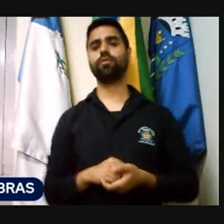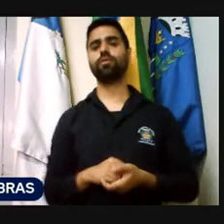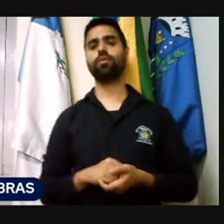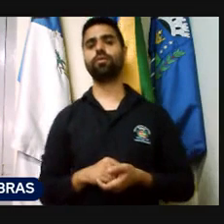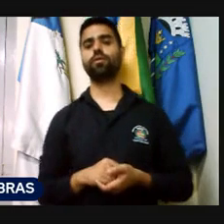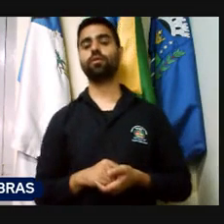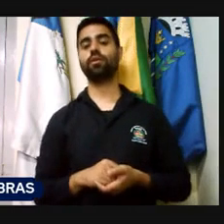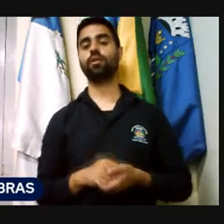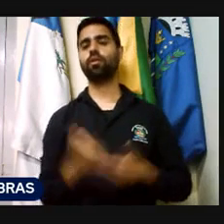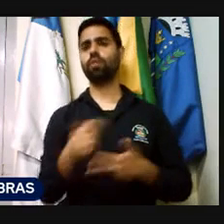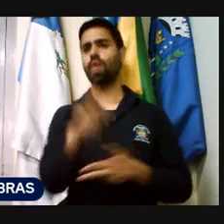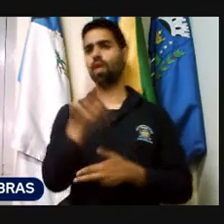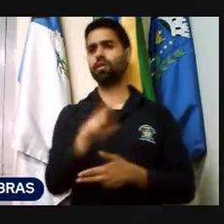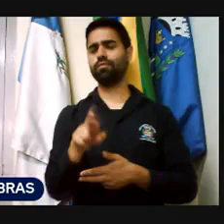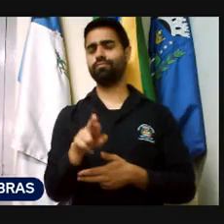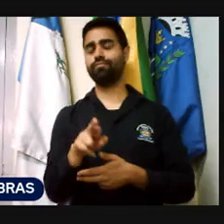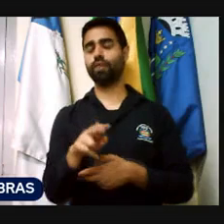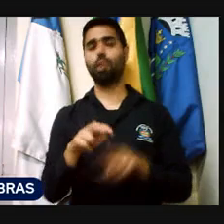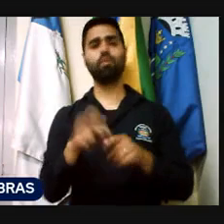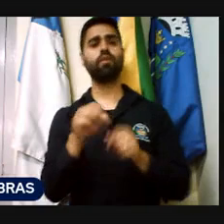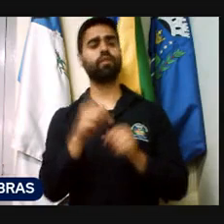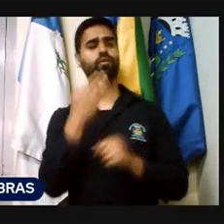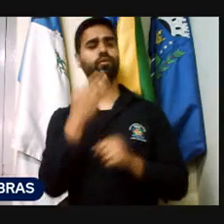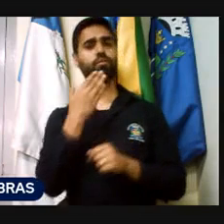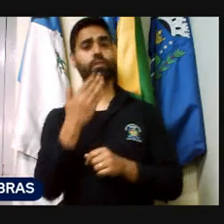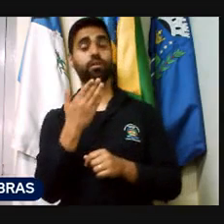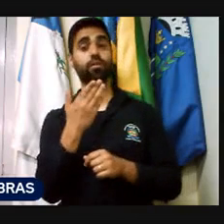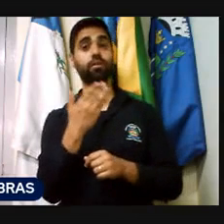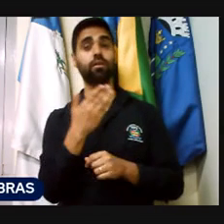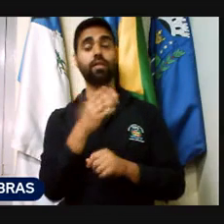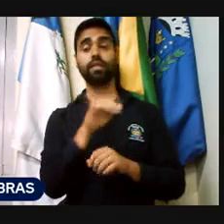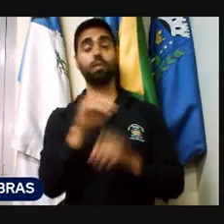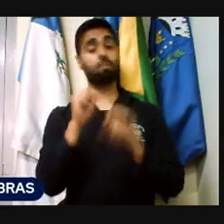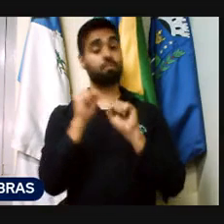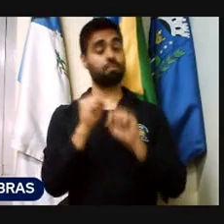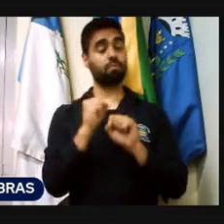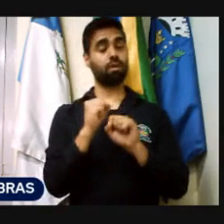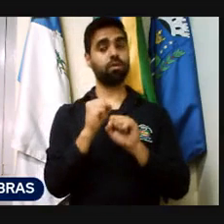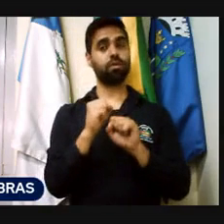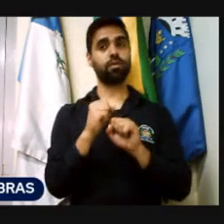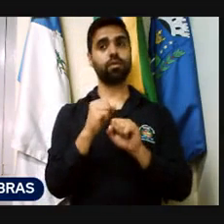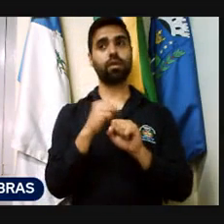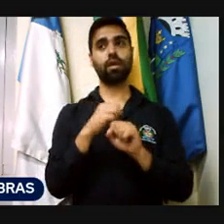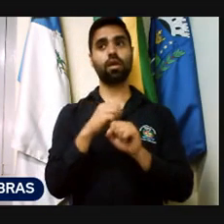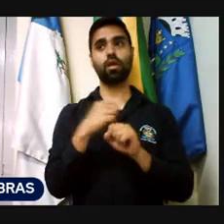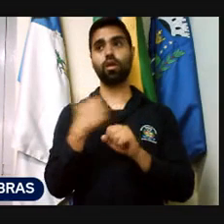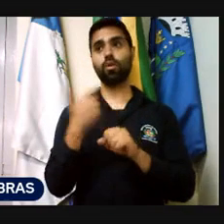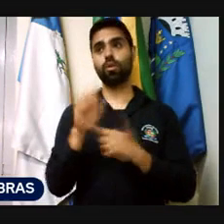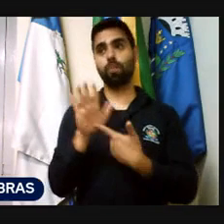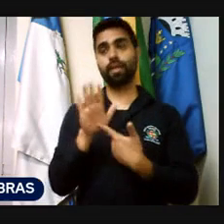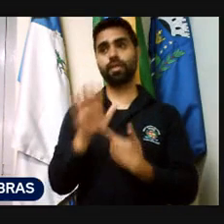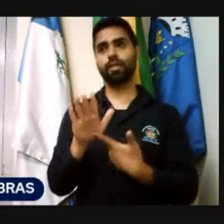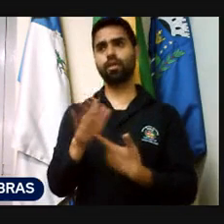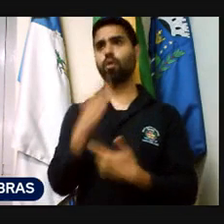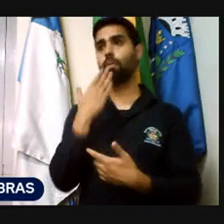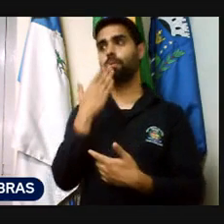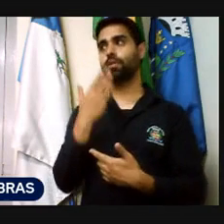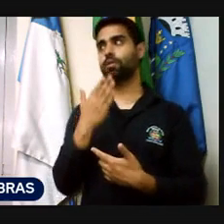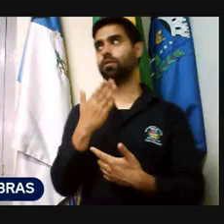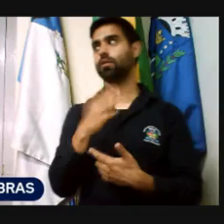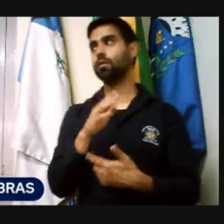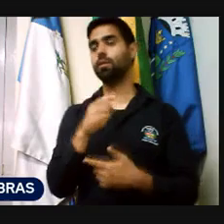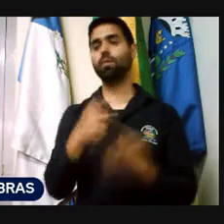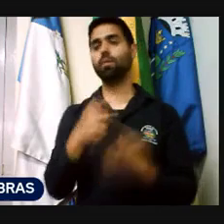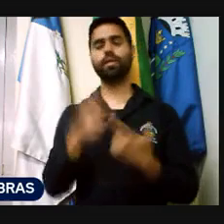contexto religioso. E a gente entra com esse requerimento, solicitando a possibilidade, né? Não entrei com uma indicação, entrei com um requerimento, porque a gente